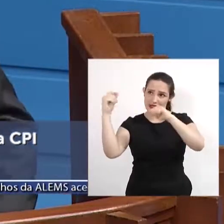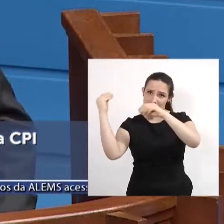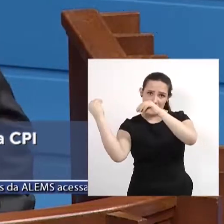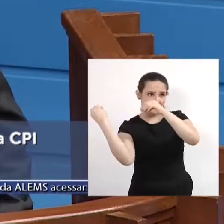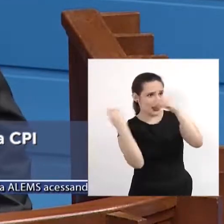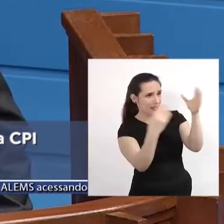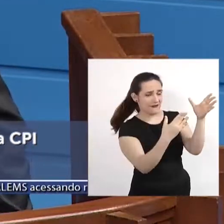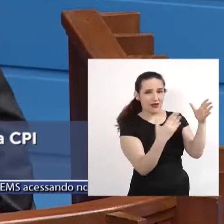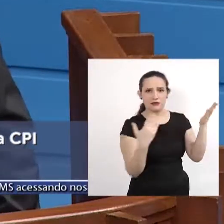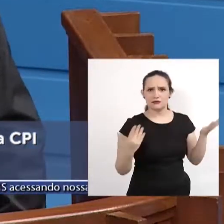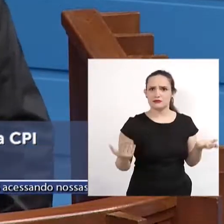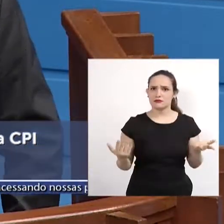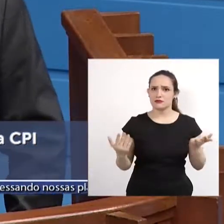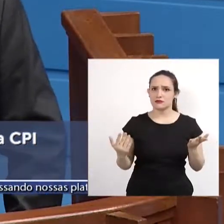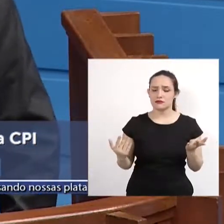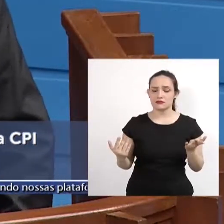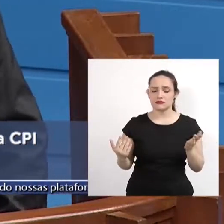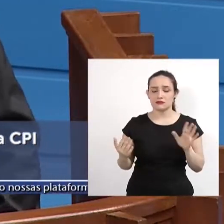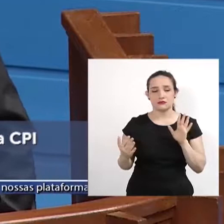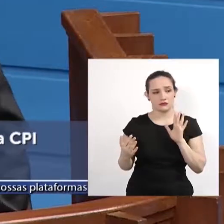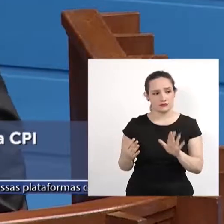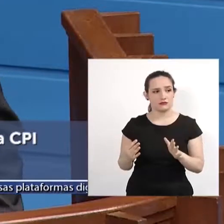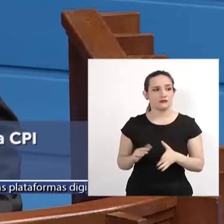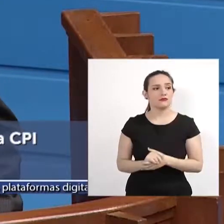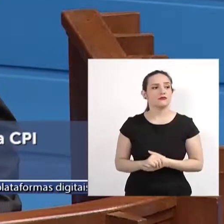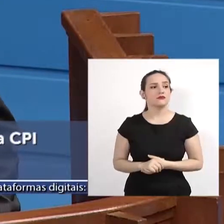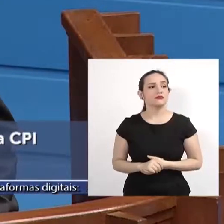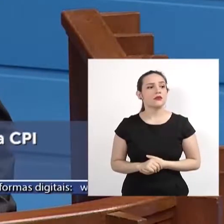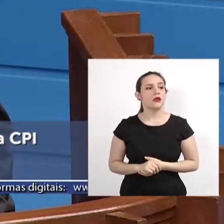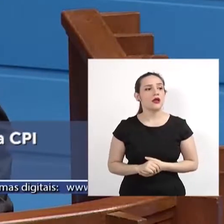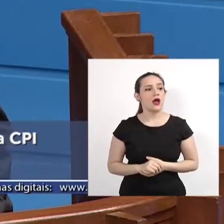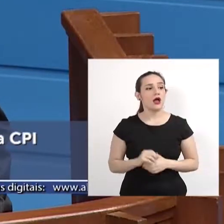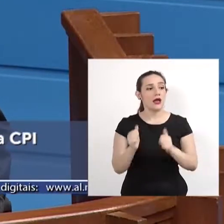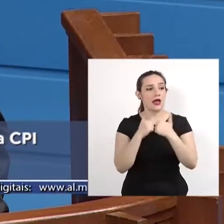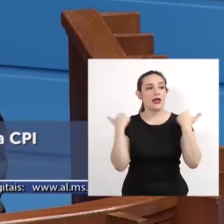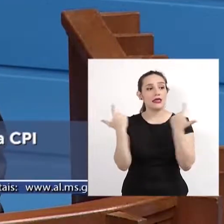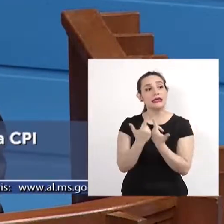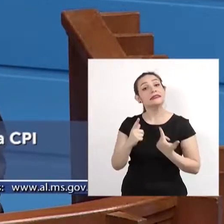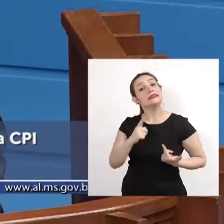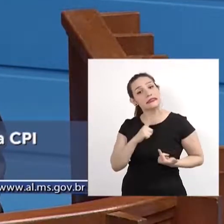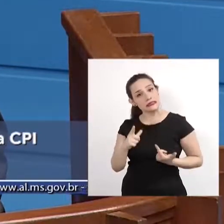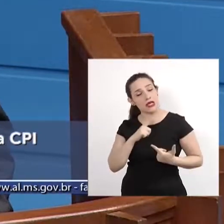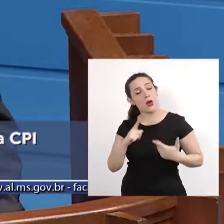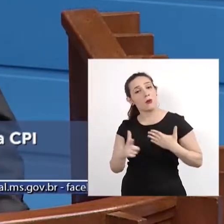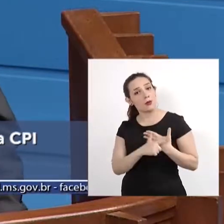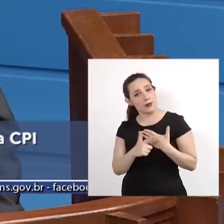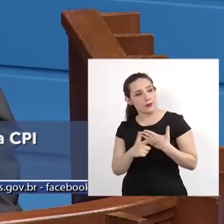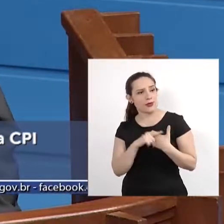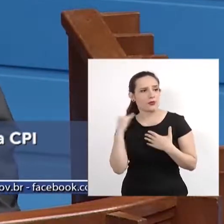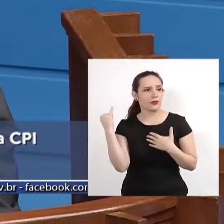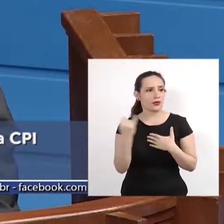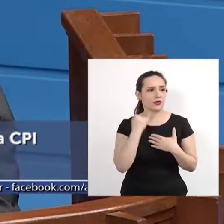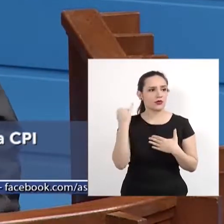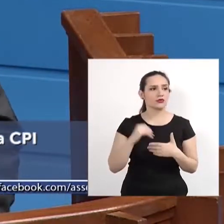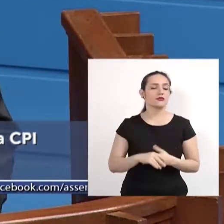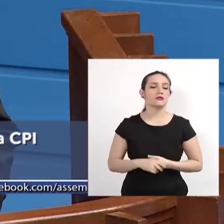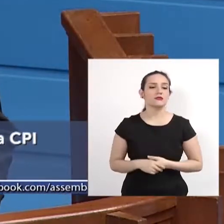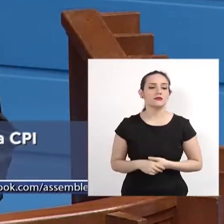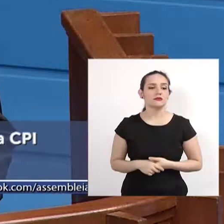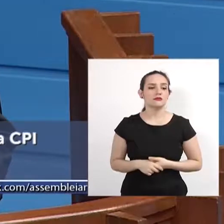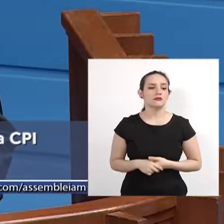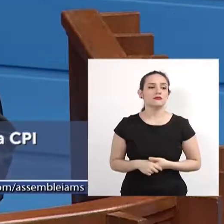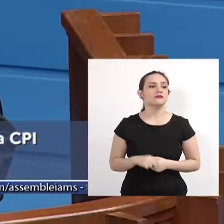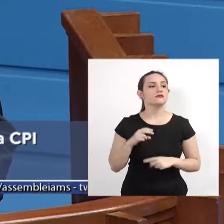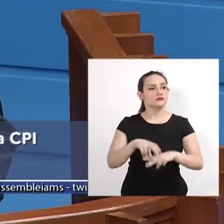Mas nós temos que fazer o nosso papel enquanto Assembleia Legislativa. Por isso que assinei